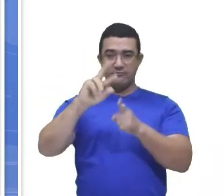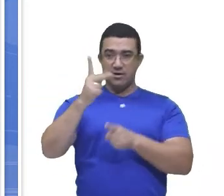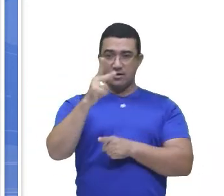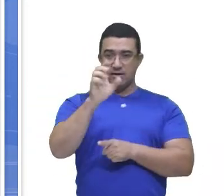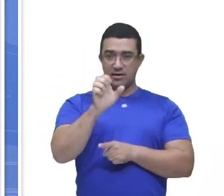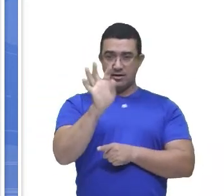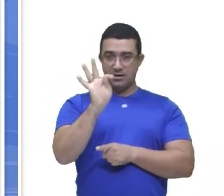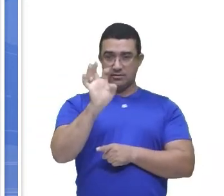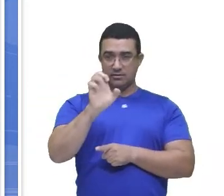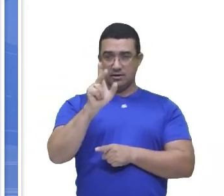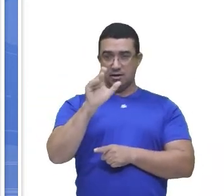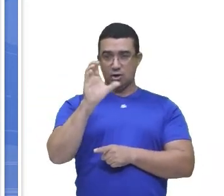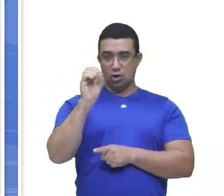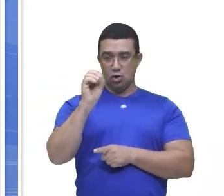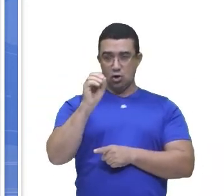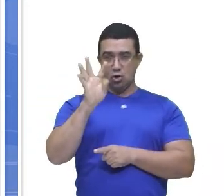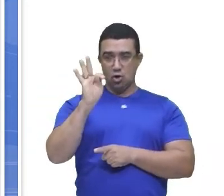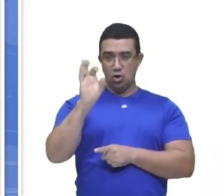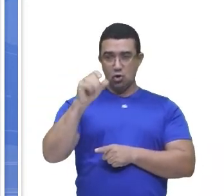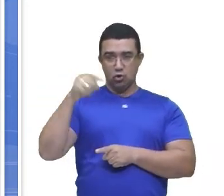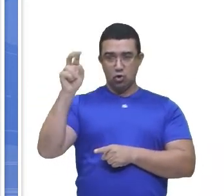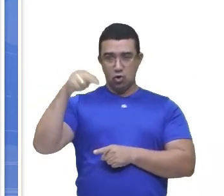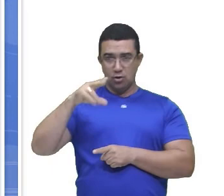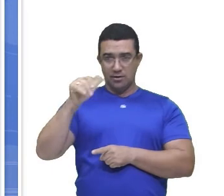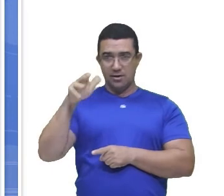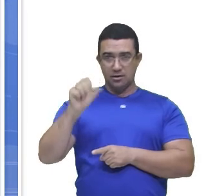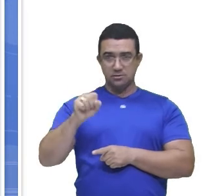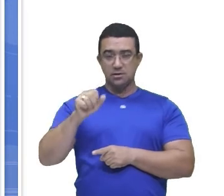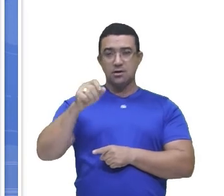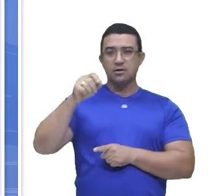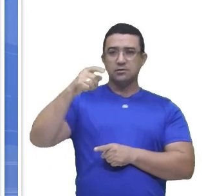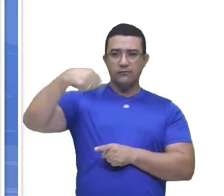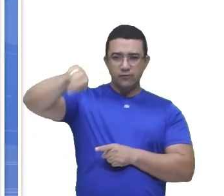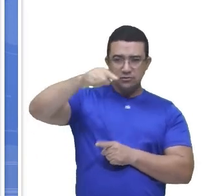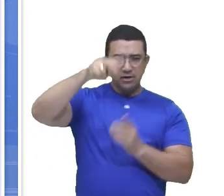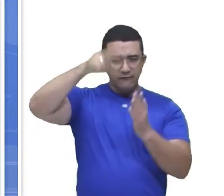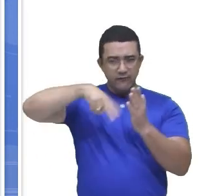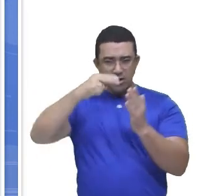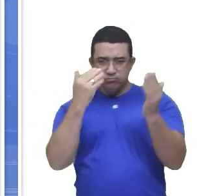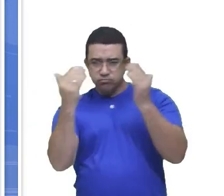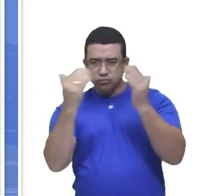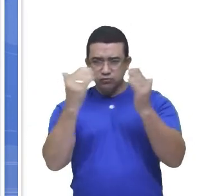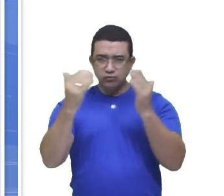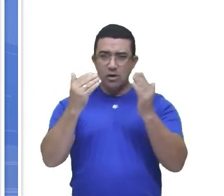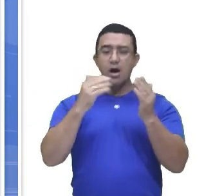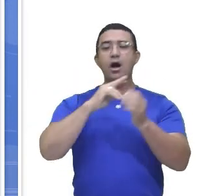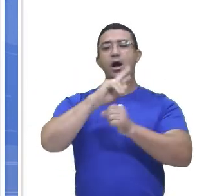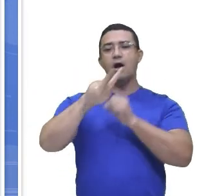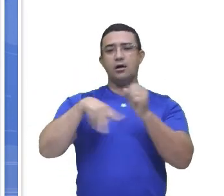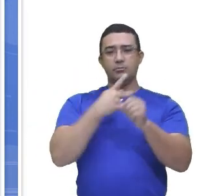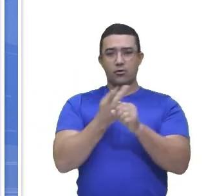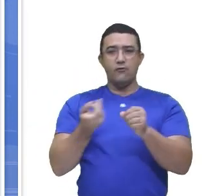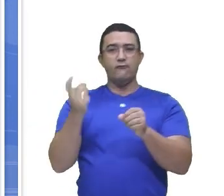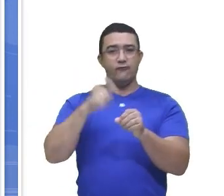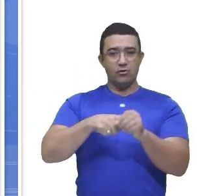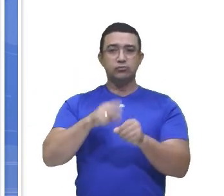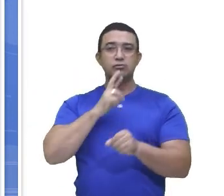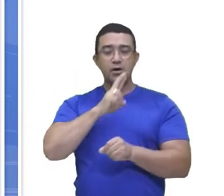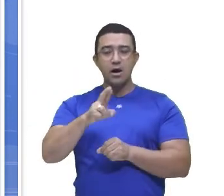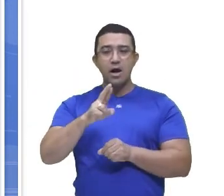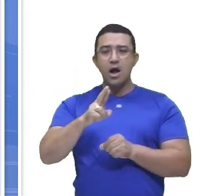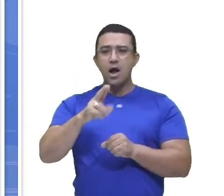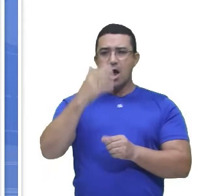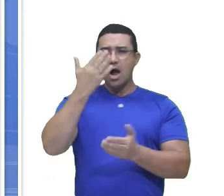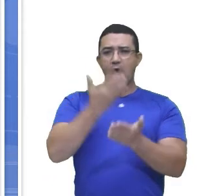vez, eu não posso ler. É com vocês a leitura, a análise, a observação. Faço uma consideração com a aula de